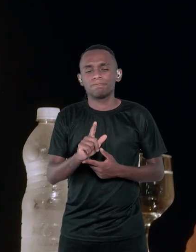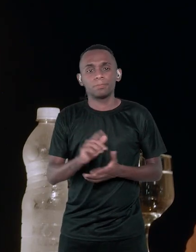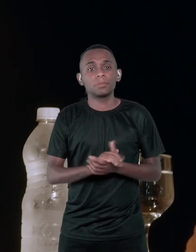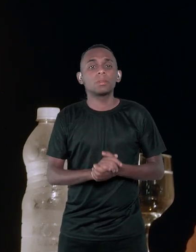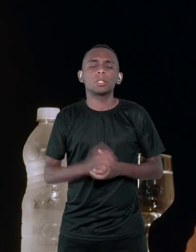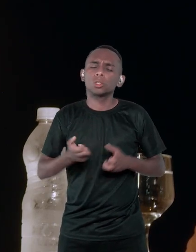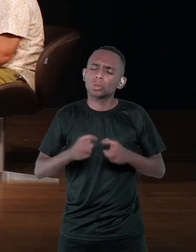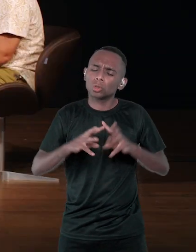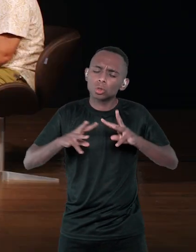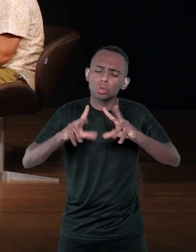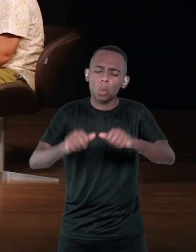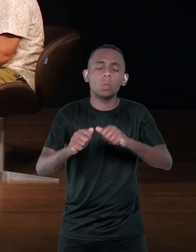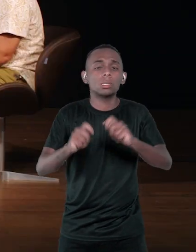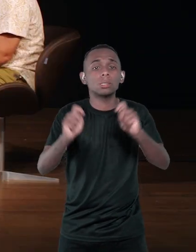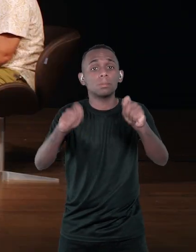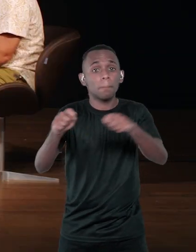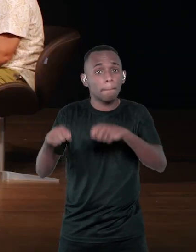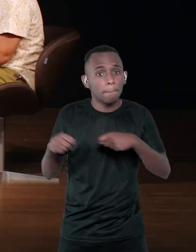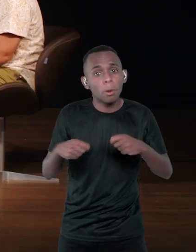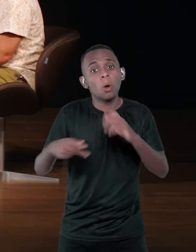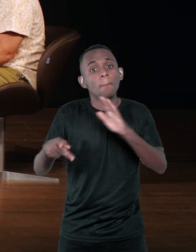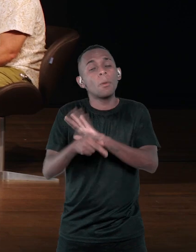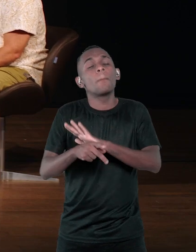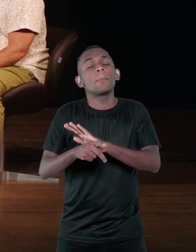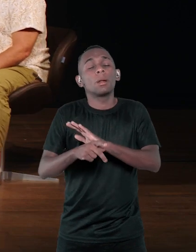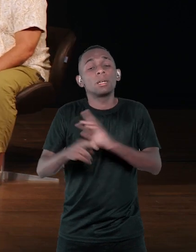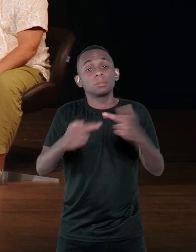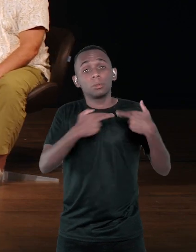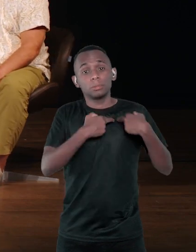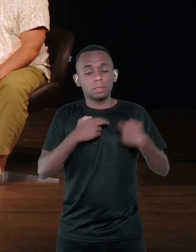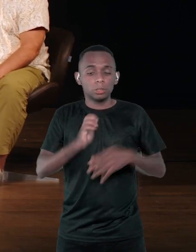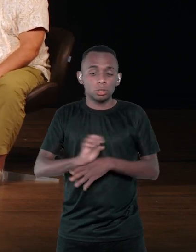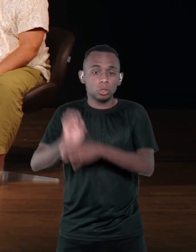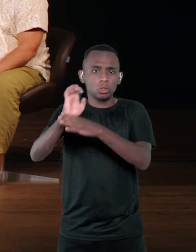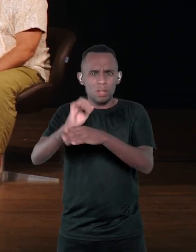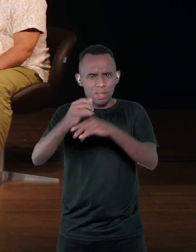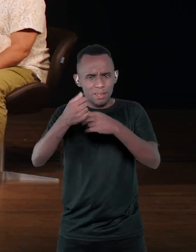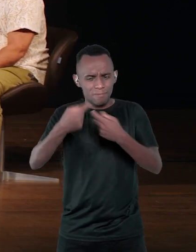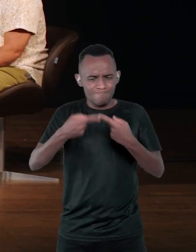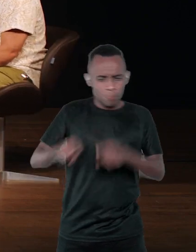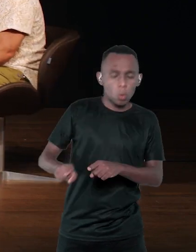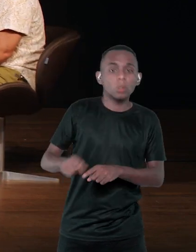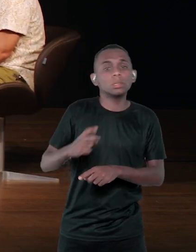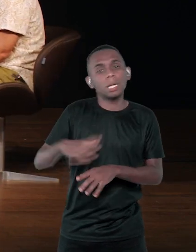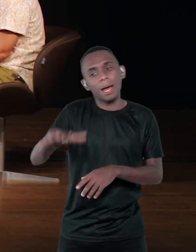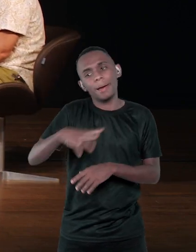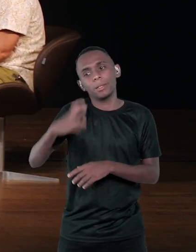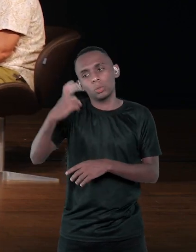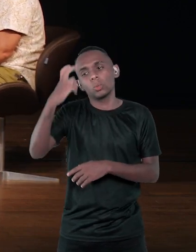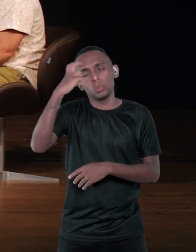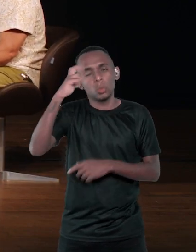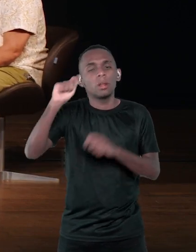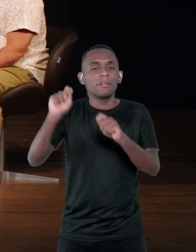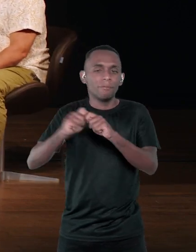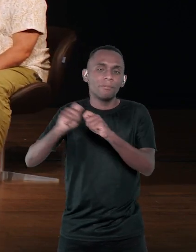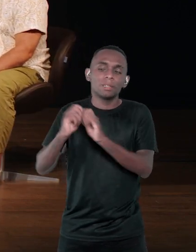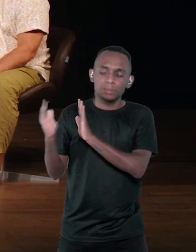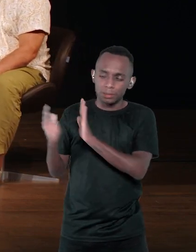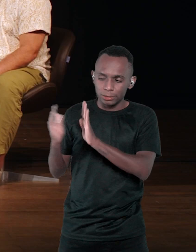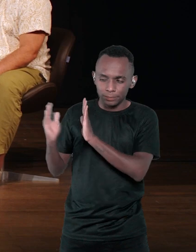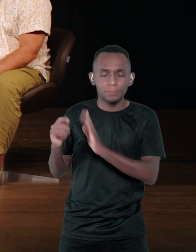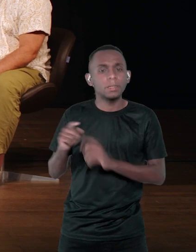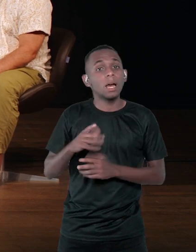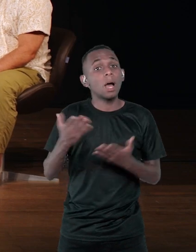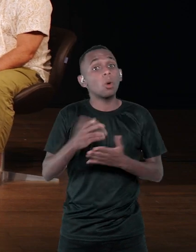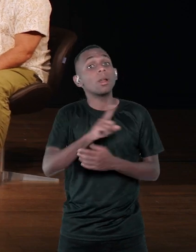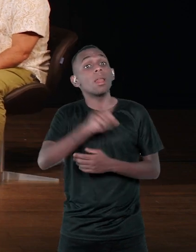no âmbito do escopo do Estado contra a cultura brasileira. Então, nesse momento, está lá a Margarete Menezes,